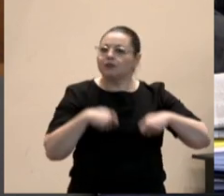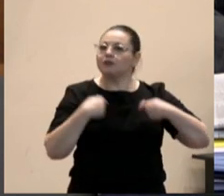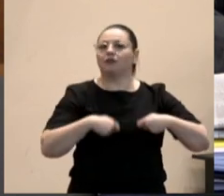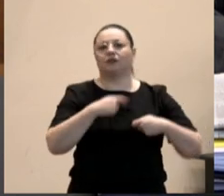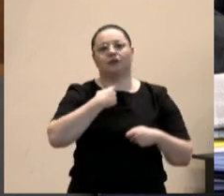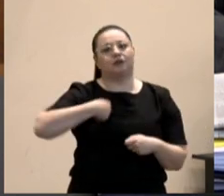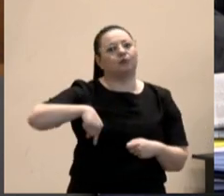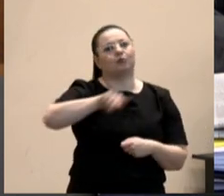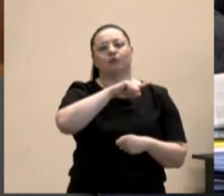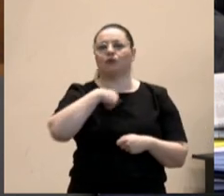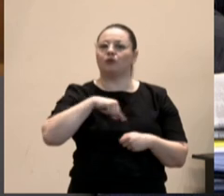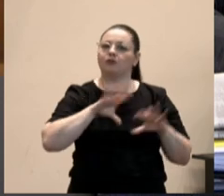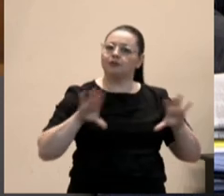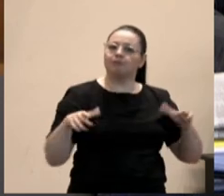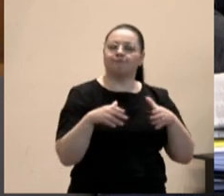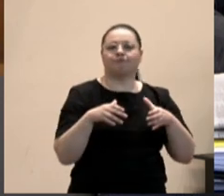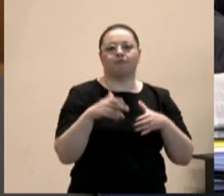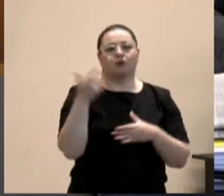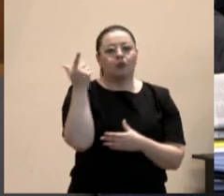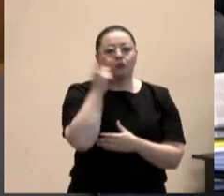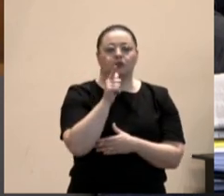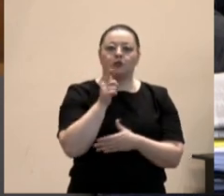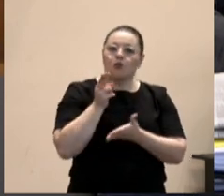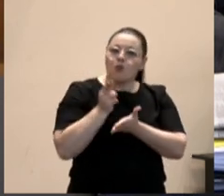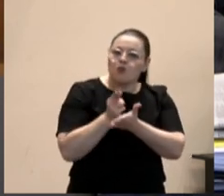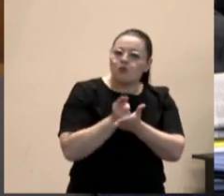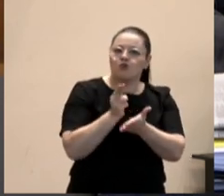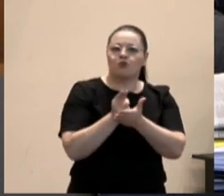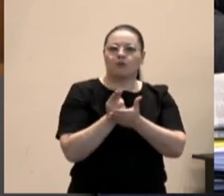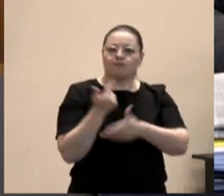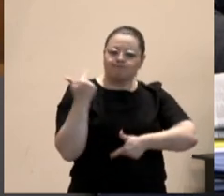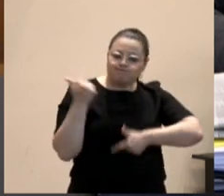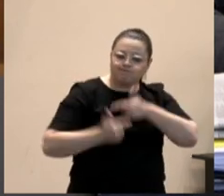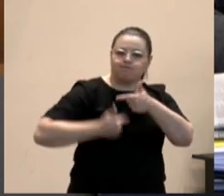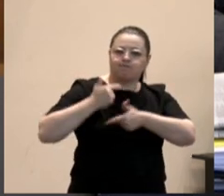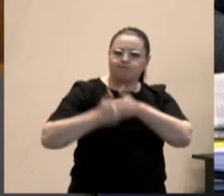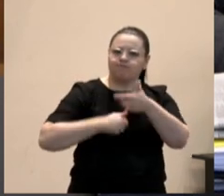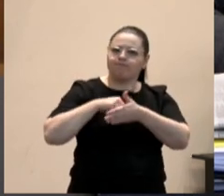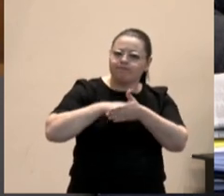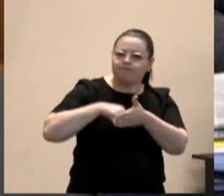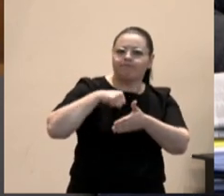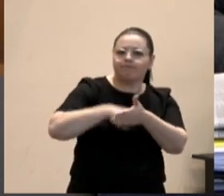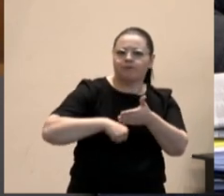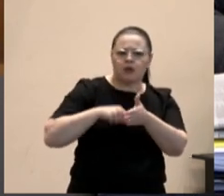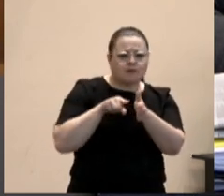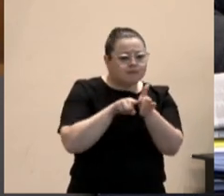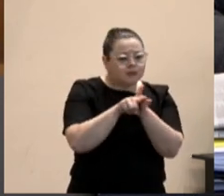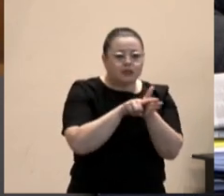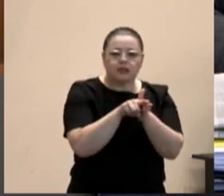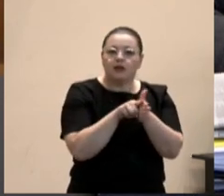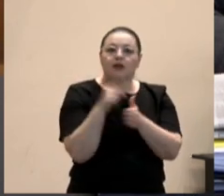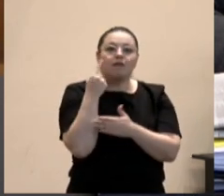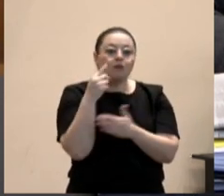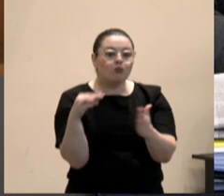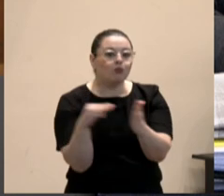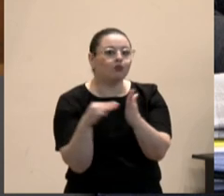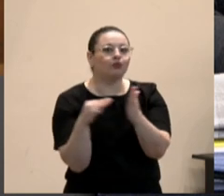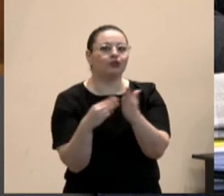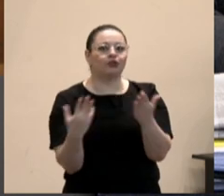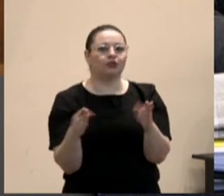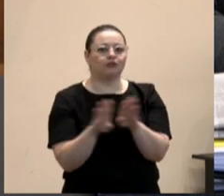continue, né, nessa tarefa árdua de investigar as causas, de superar,